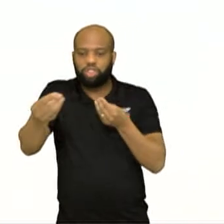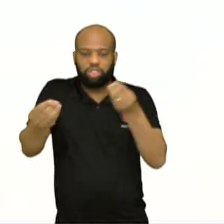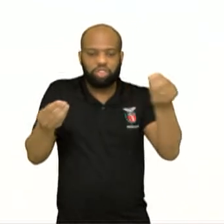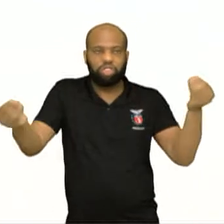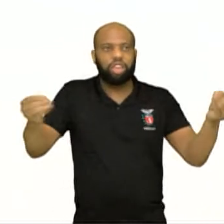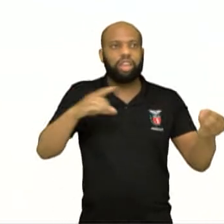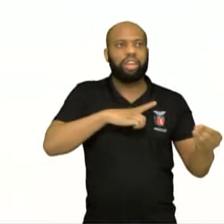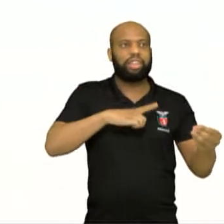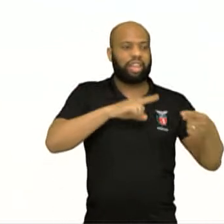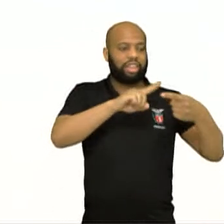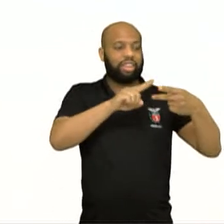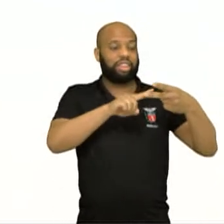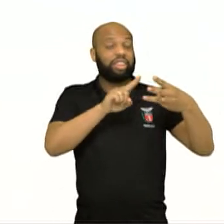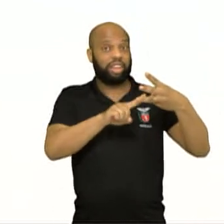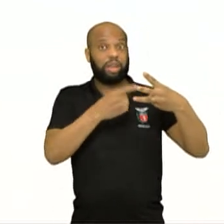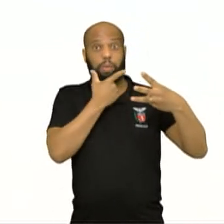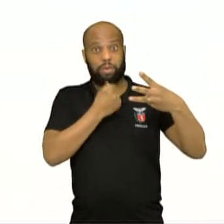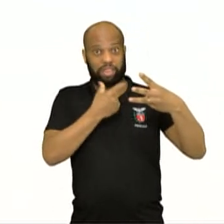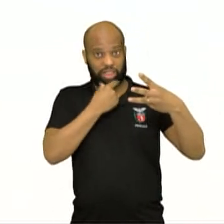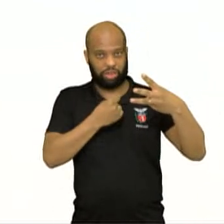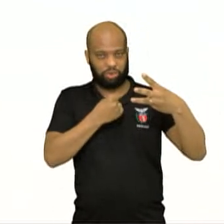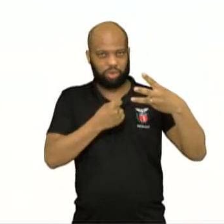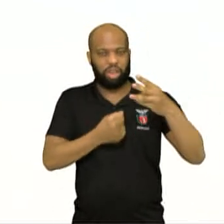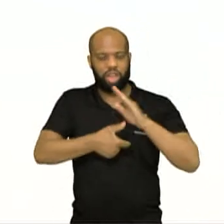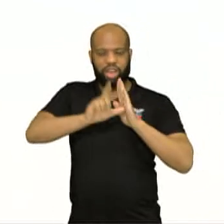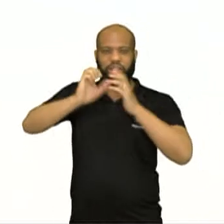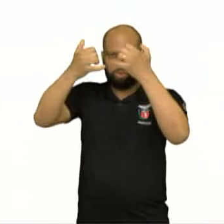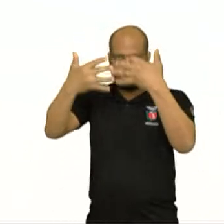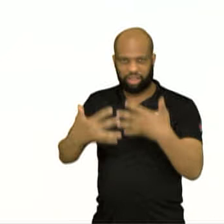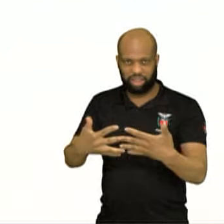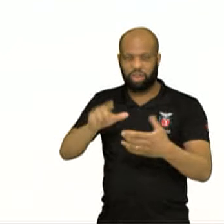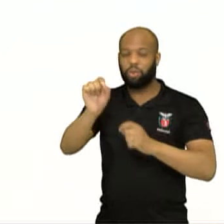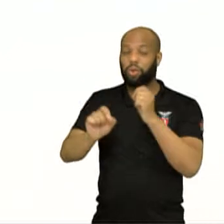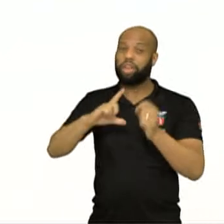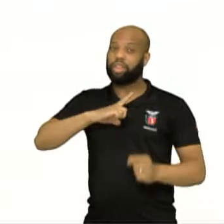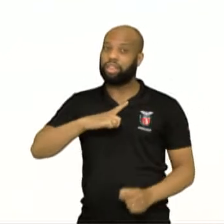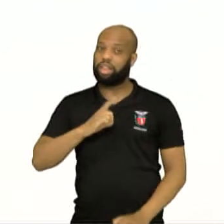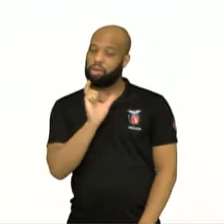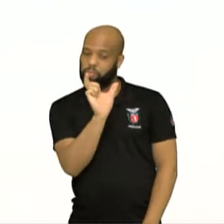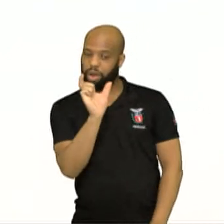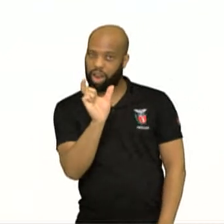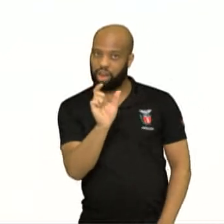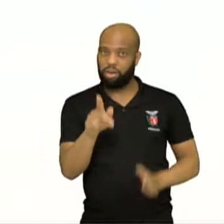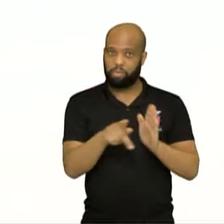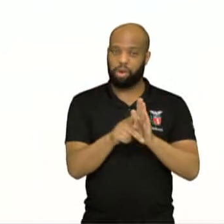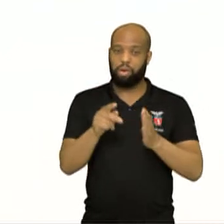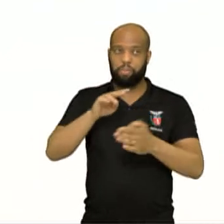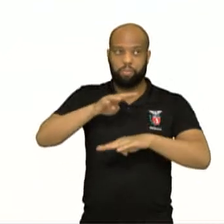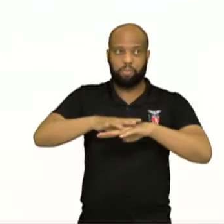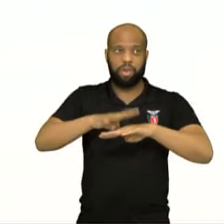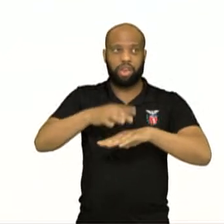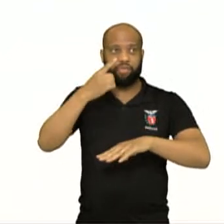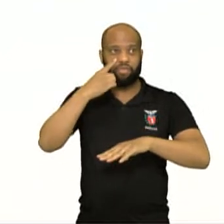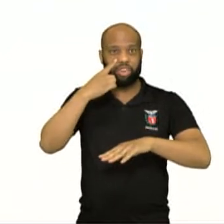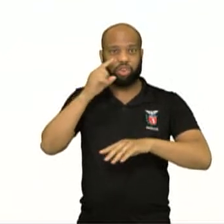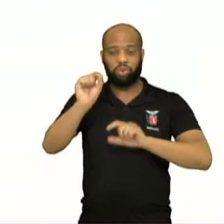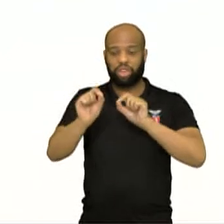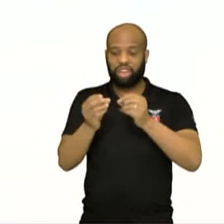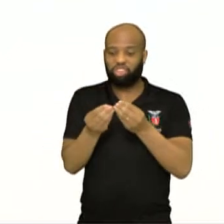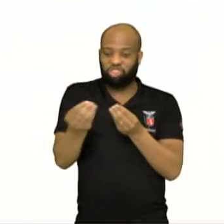Theo. Lembra que nós falamos das palavrinhas que significam operações matemáticas? Olha uma aqui,